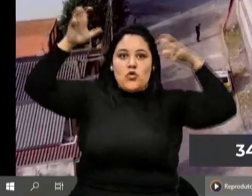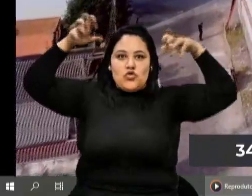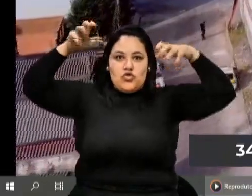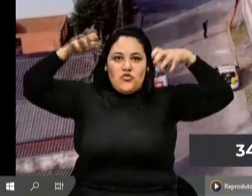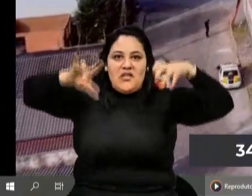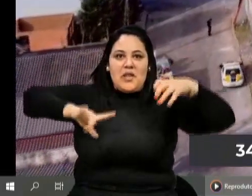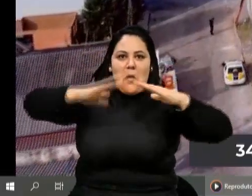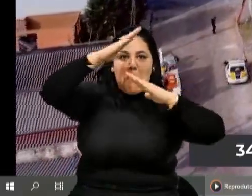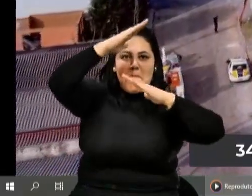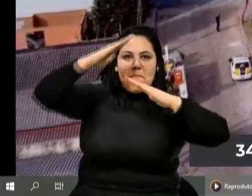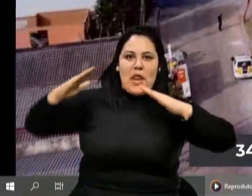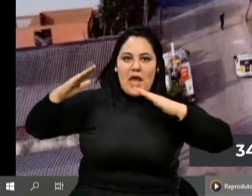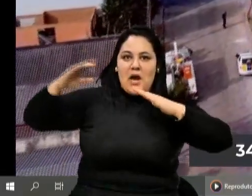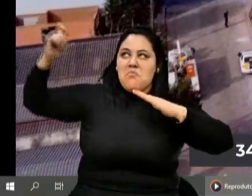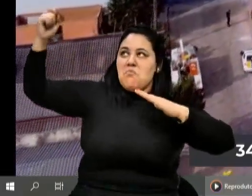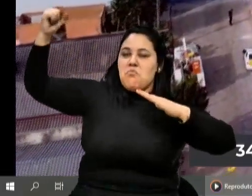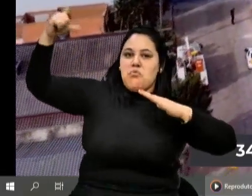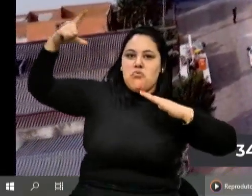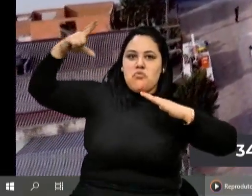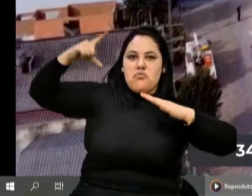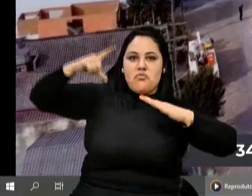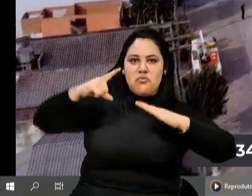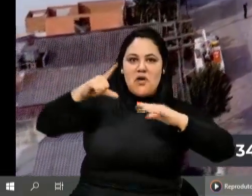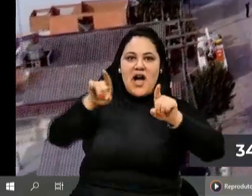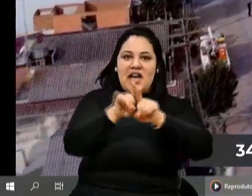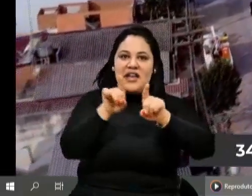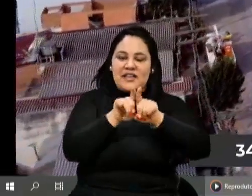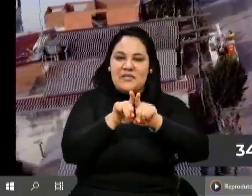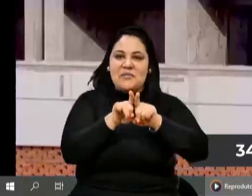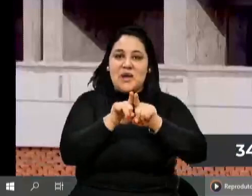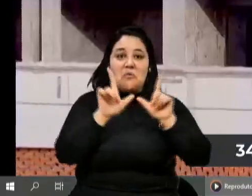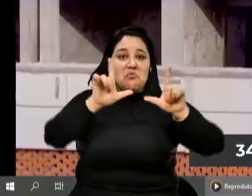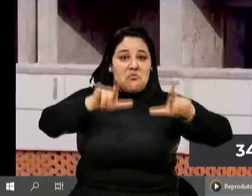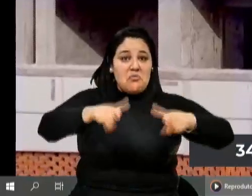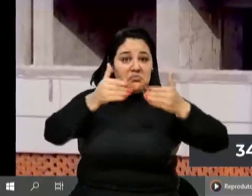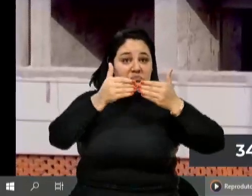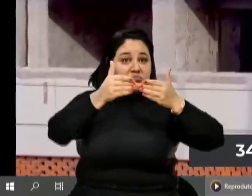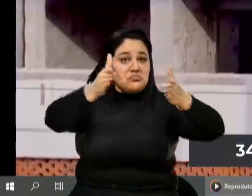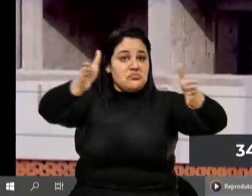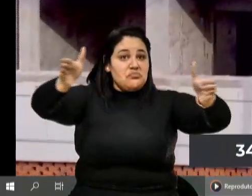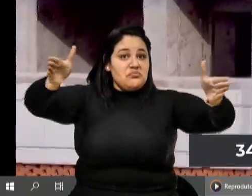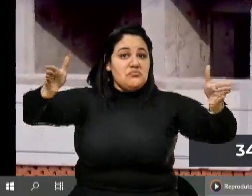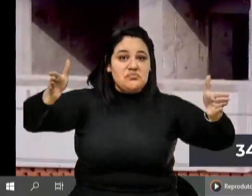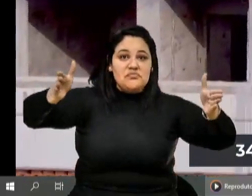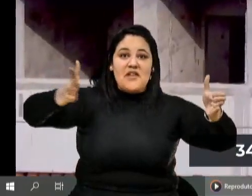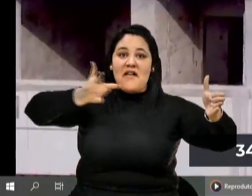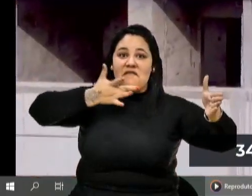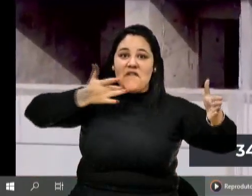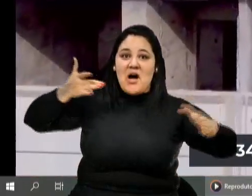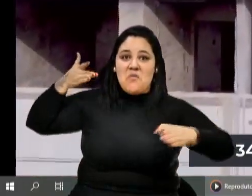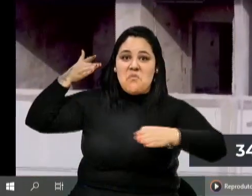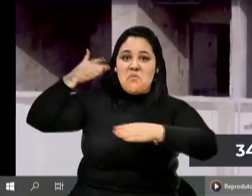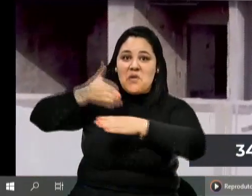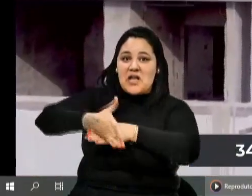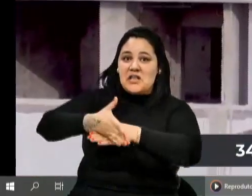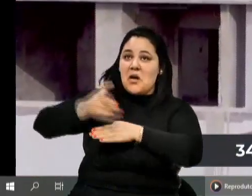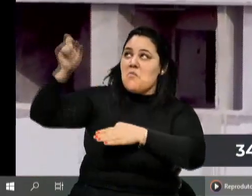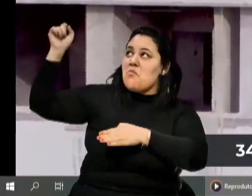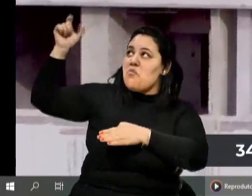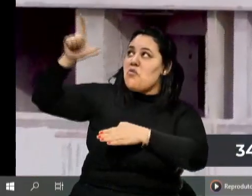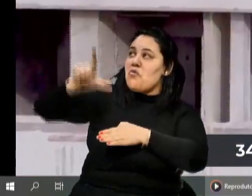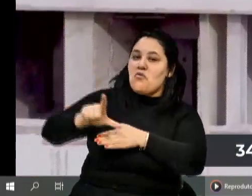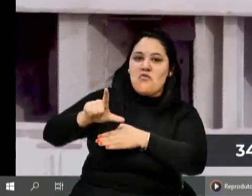quartos com aberturas grandes que facilitam a entrada da luz do sol. Além disso, foca na sustentabilidade do espaço,